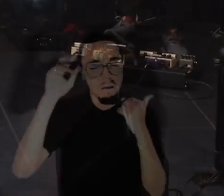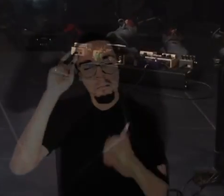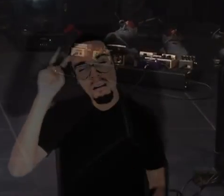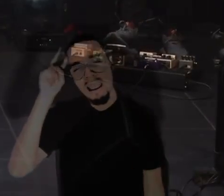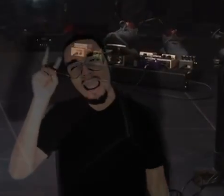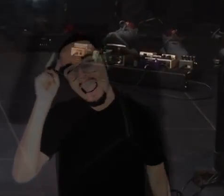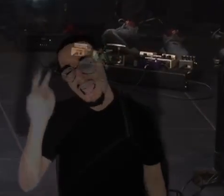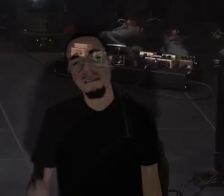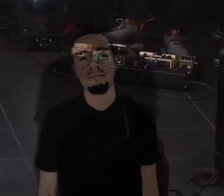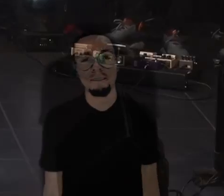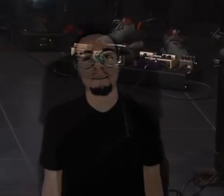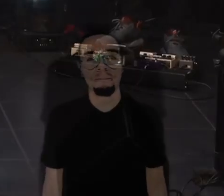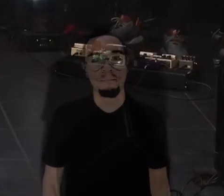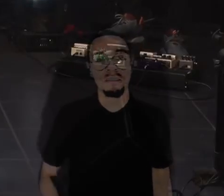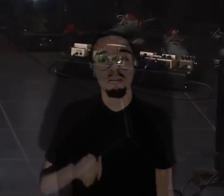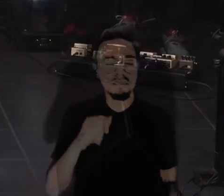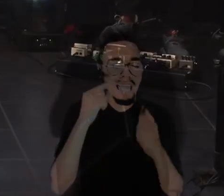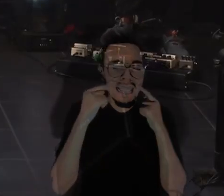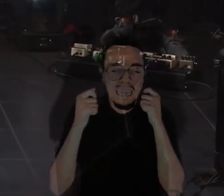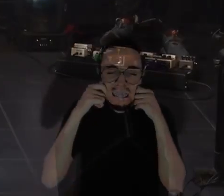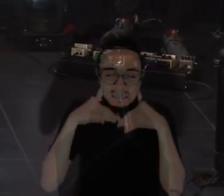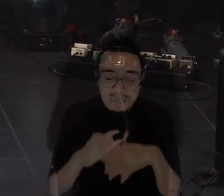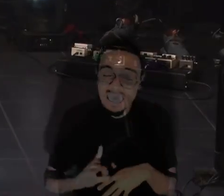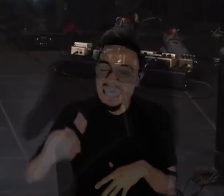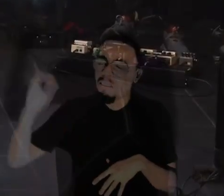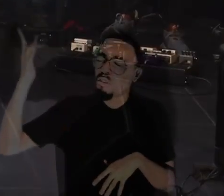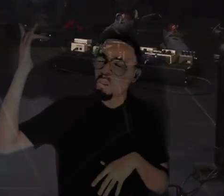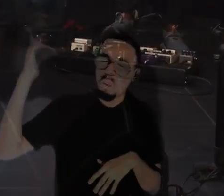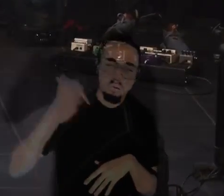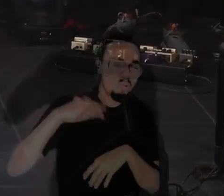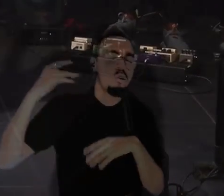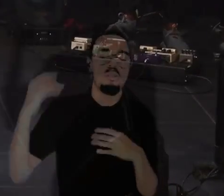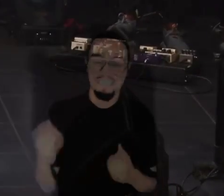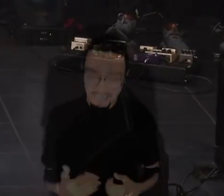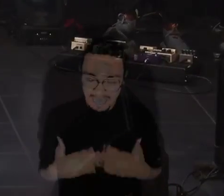Lembra de cada lágrima que você verteu na minha presença.